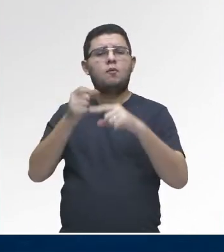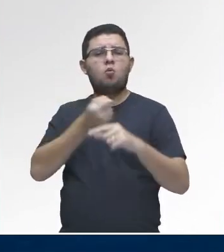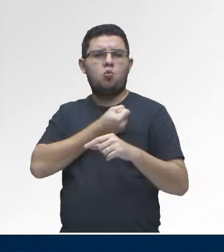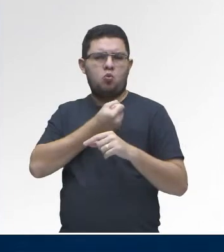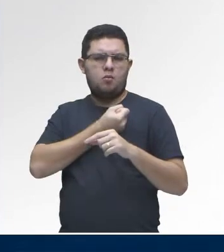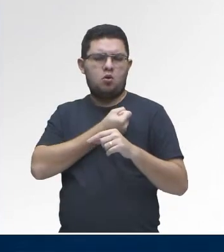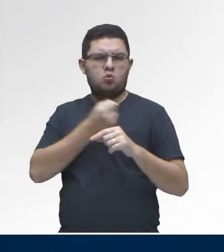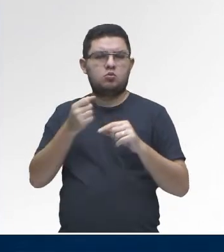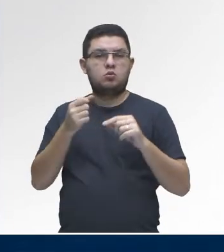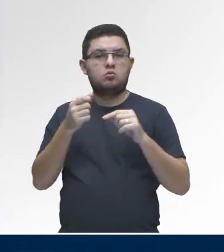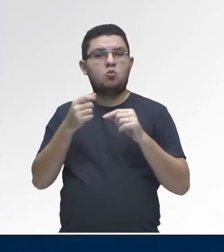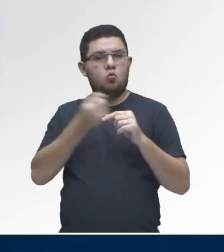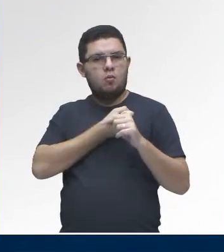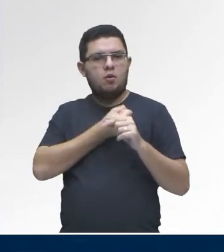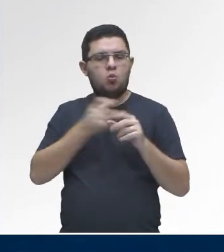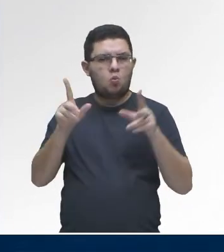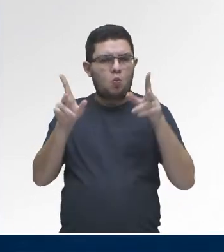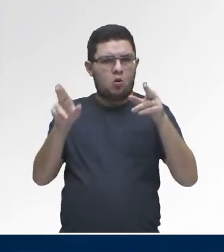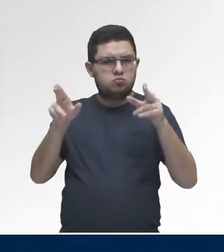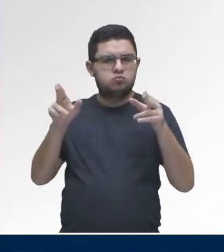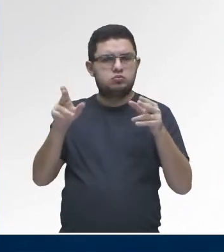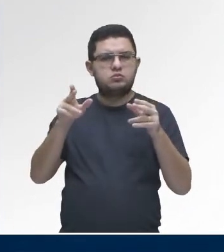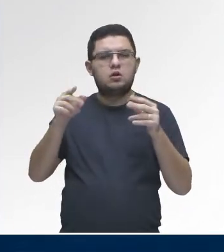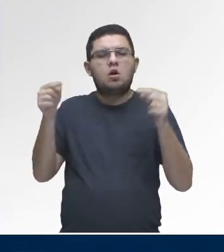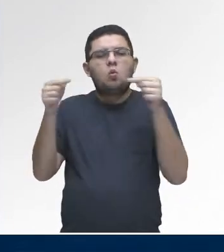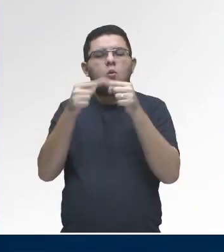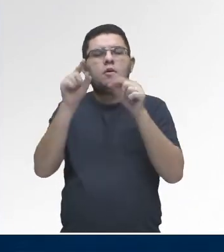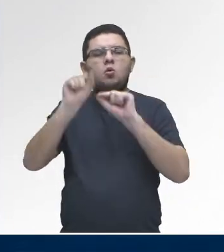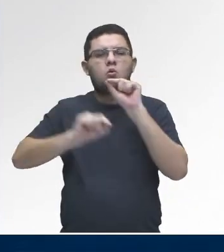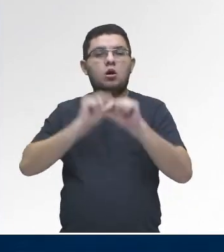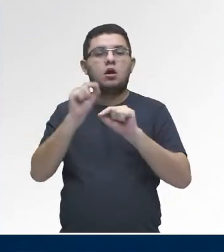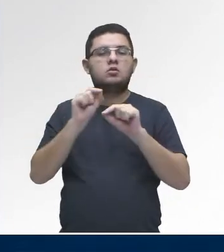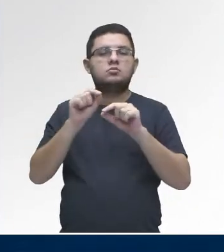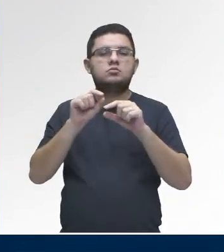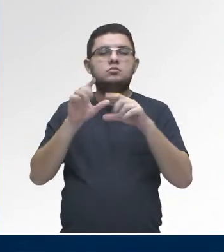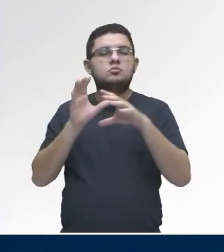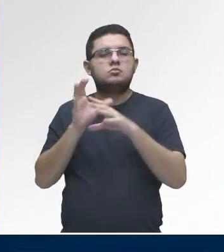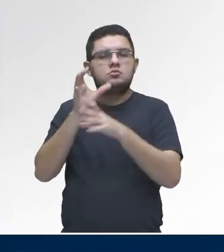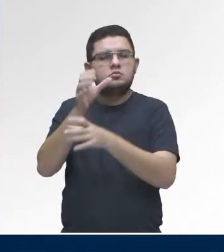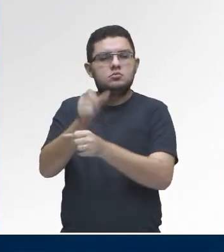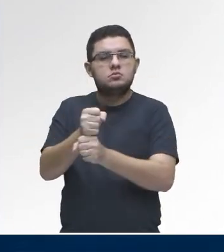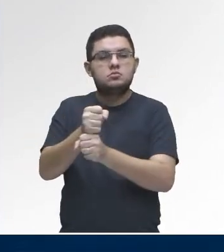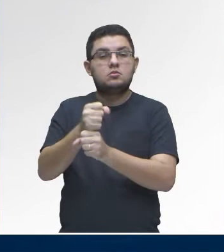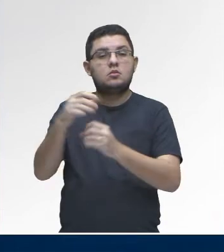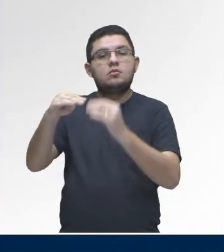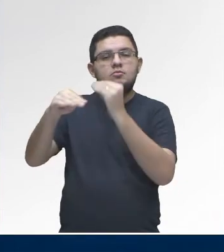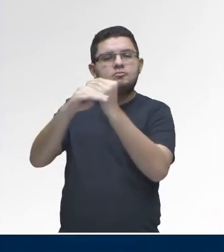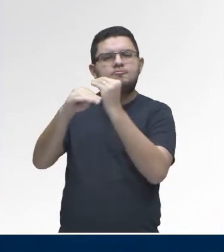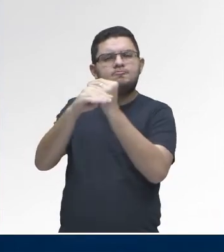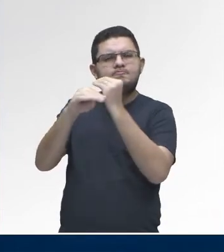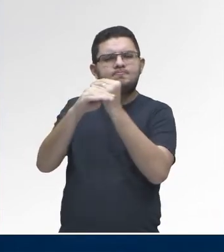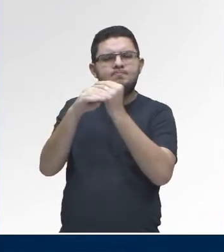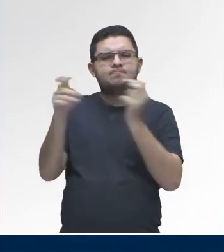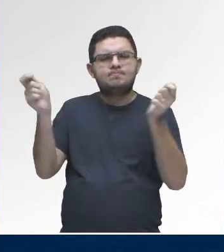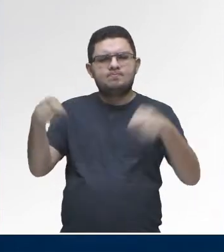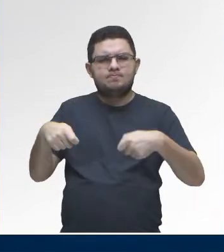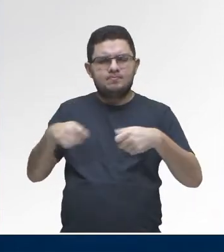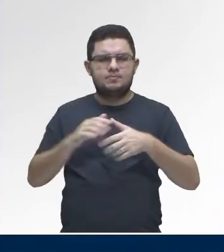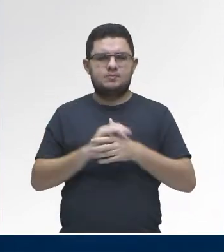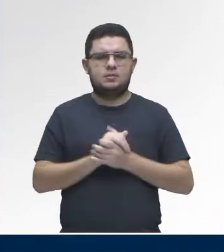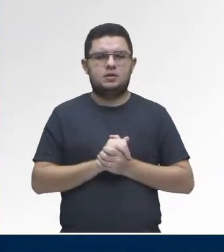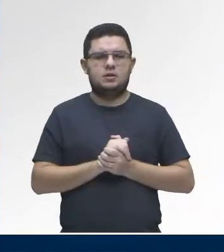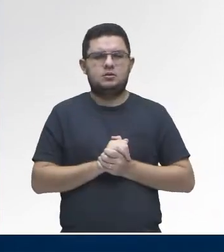tem que ser o mesmo número, que a gente vai encontrar uma radiciação equivalente a essa. Então, se a gente